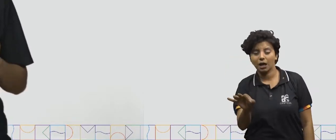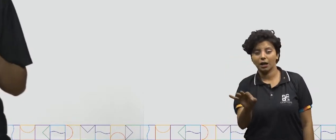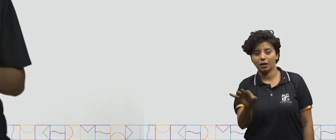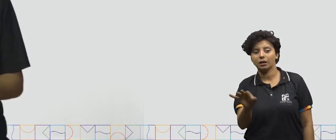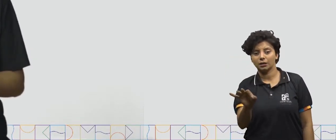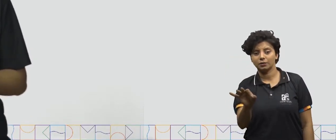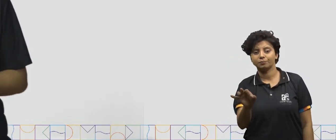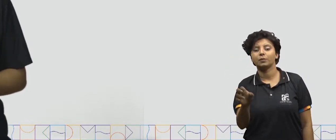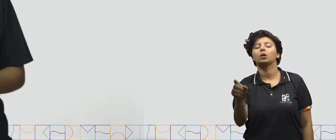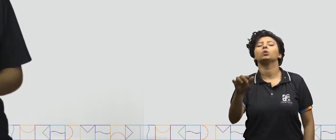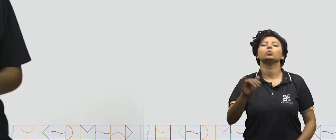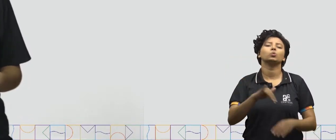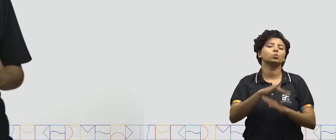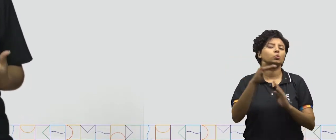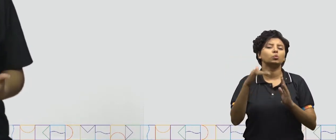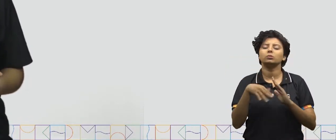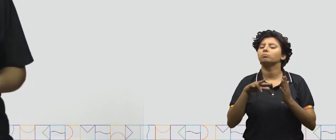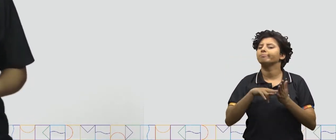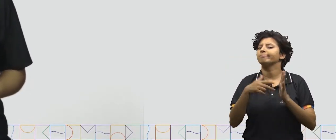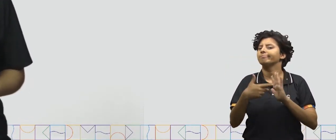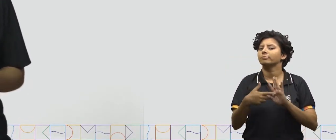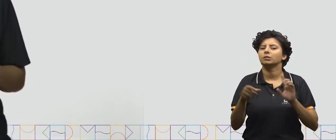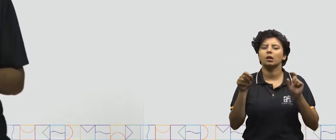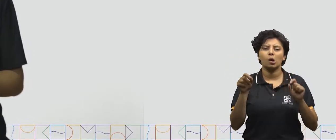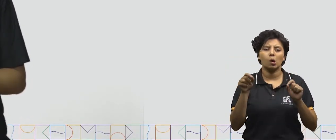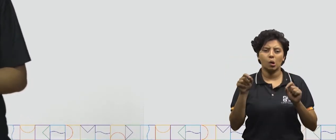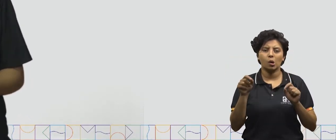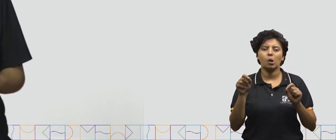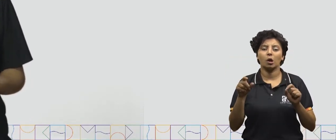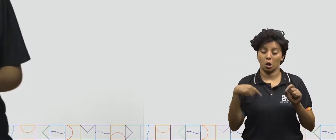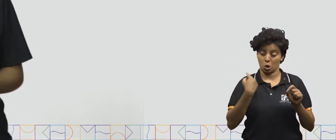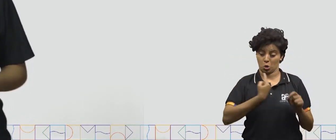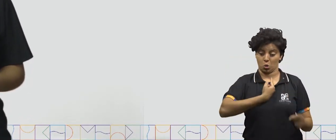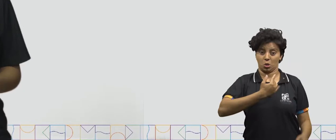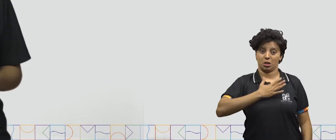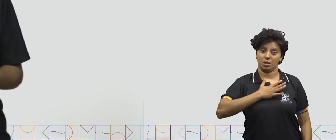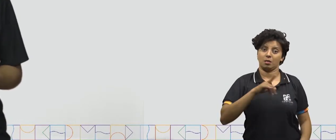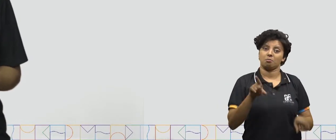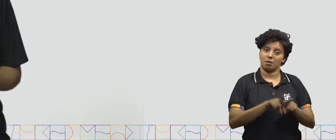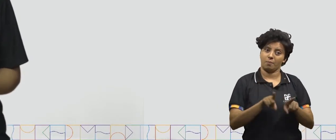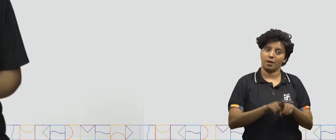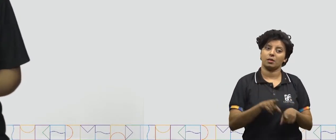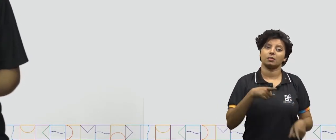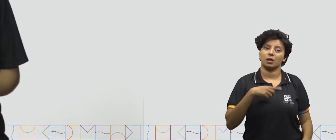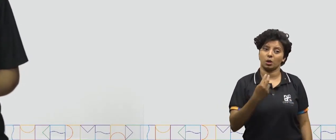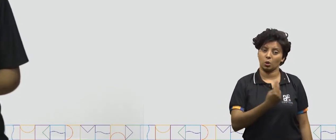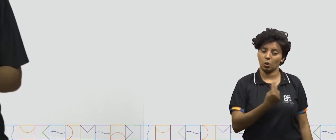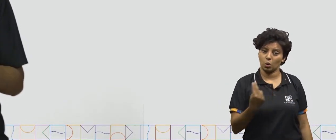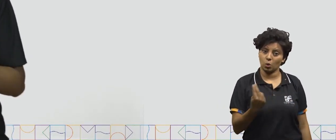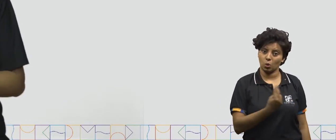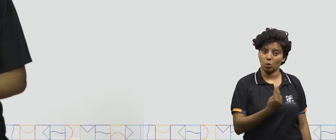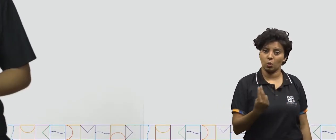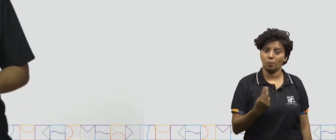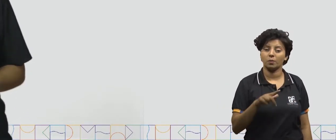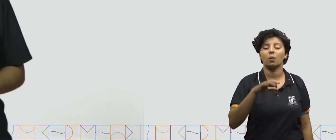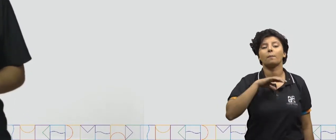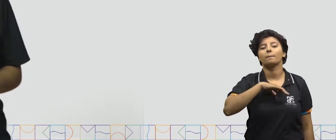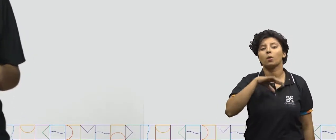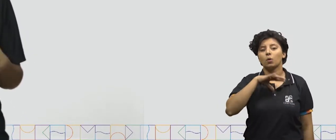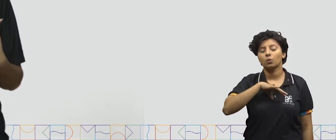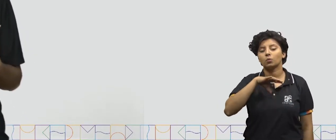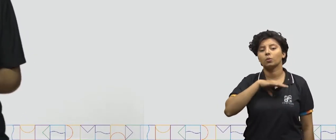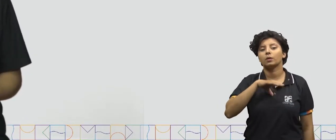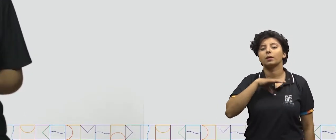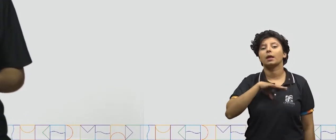específicos? Todas essas coisas ao nosso redor, incluindo nós mesmos, fomos nomeados. Na língua